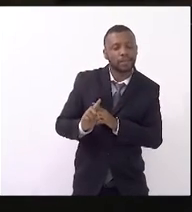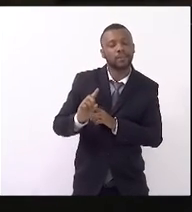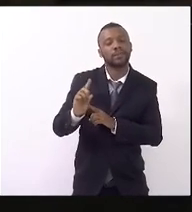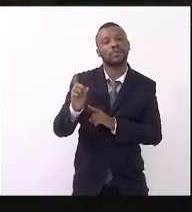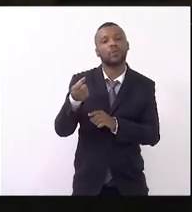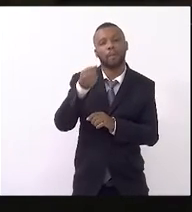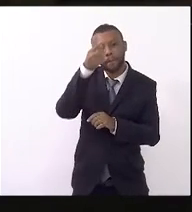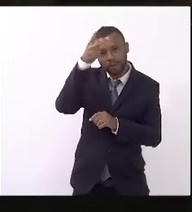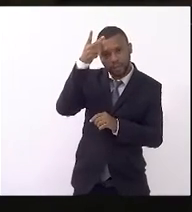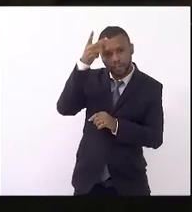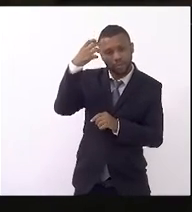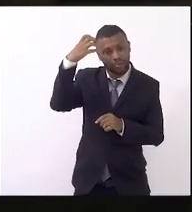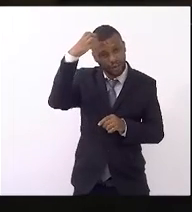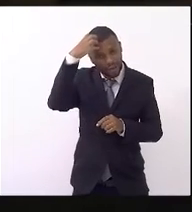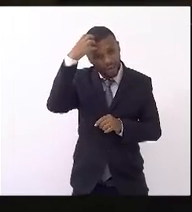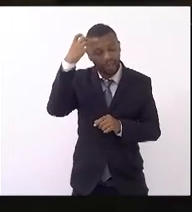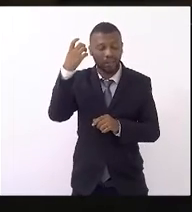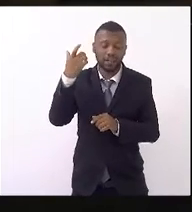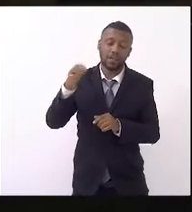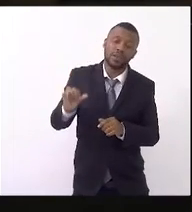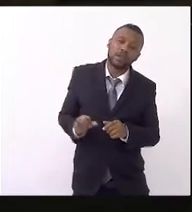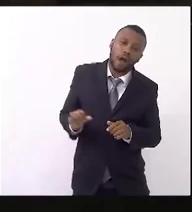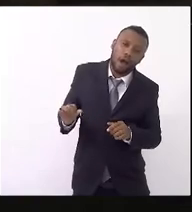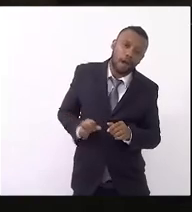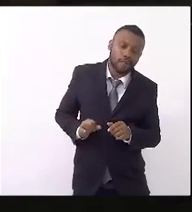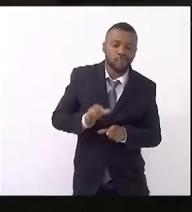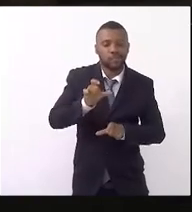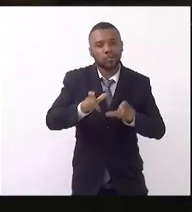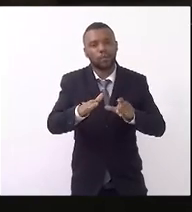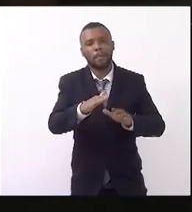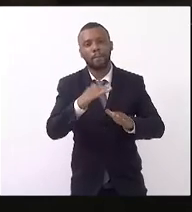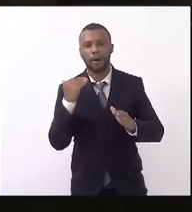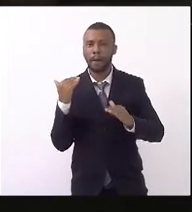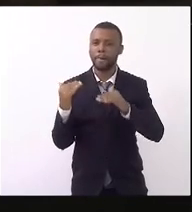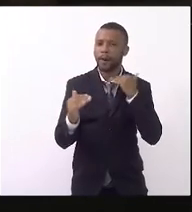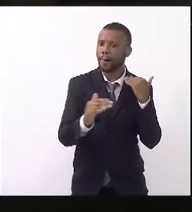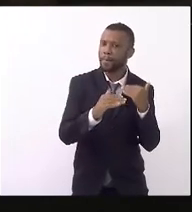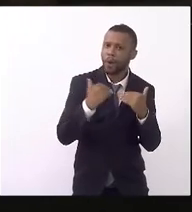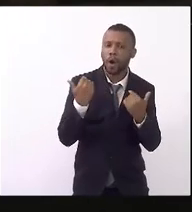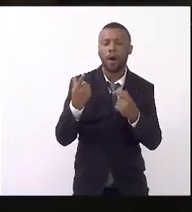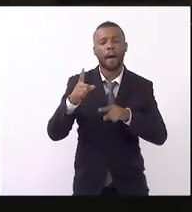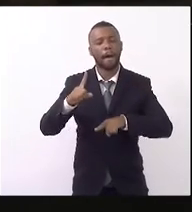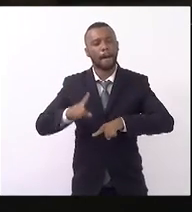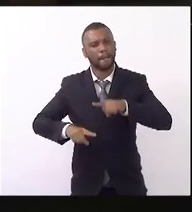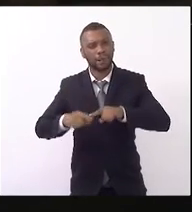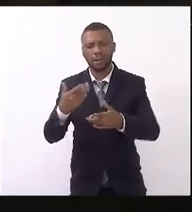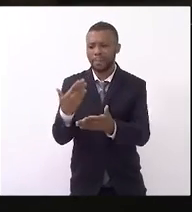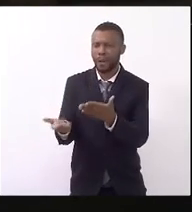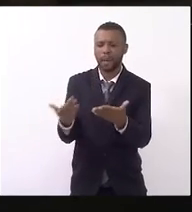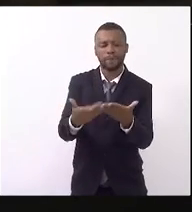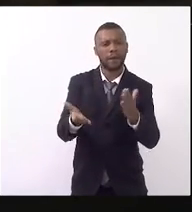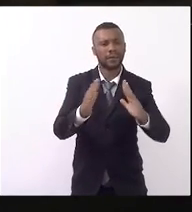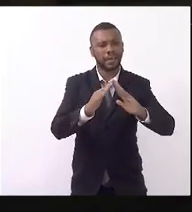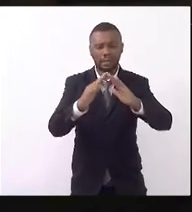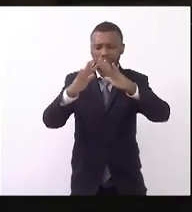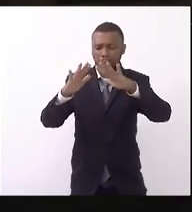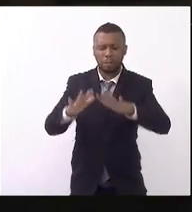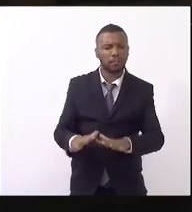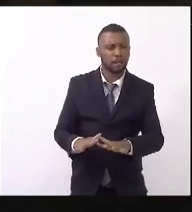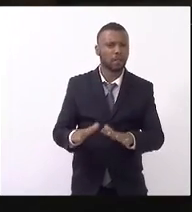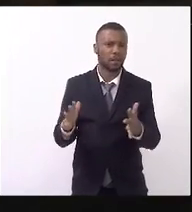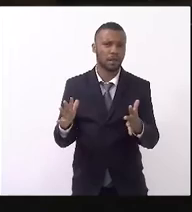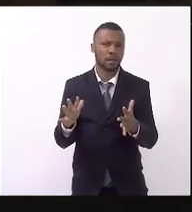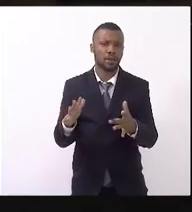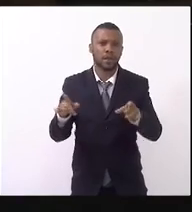perdas materiais. O município vem trabalhando justamente nessa linha aqui colocada